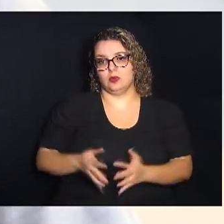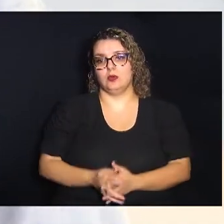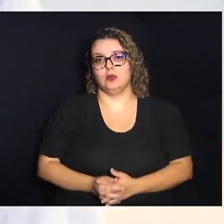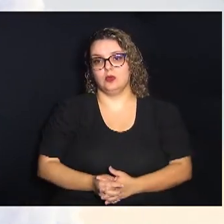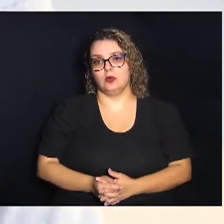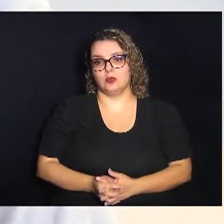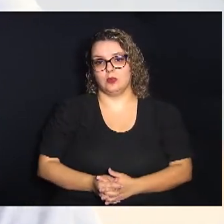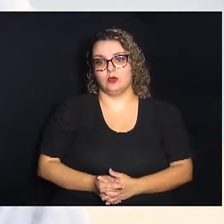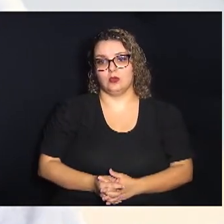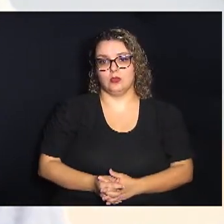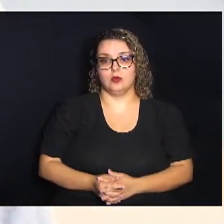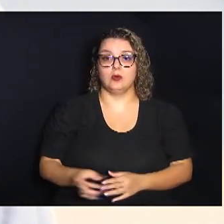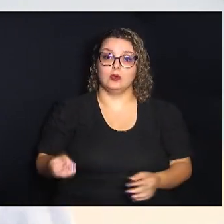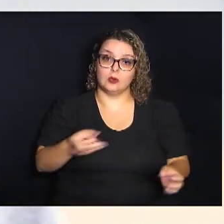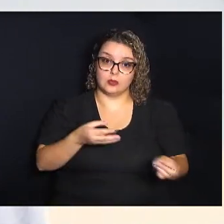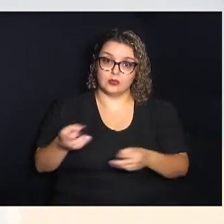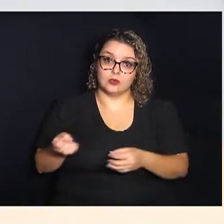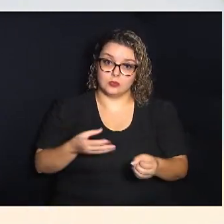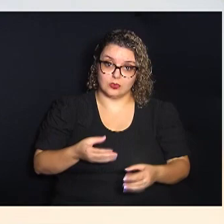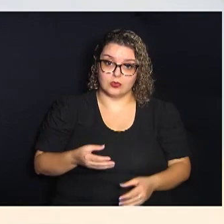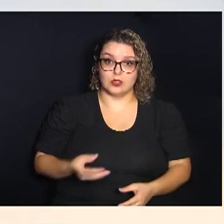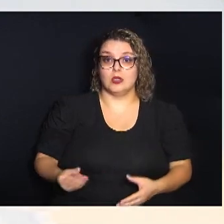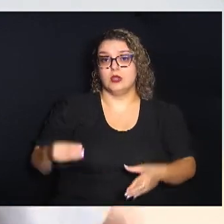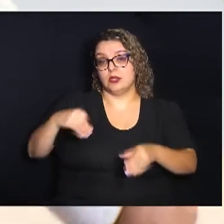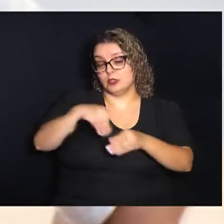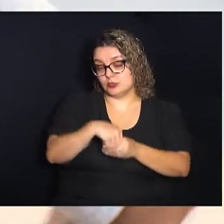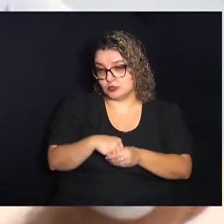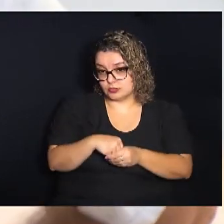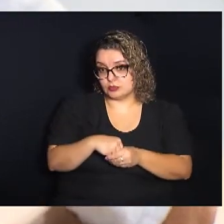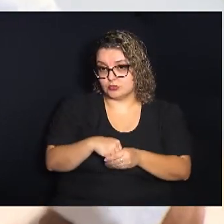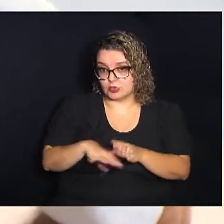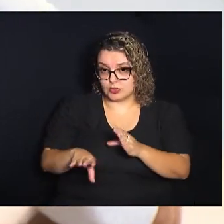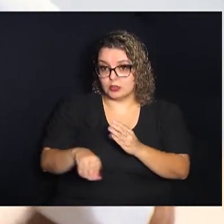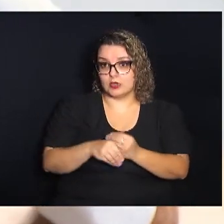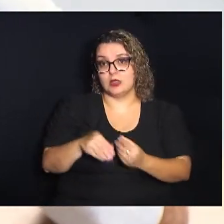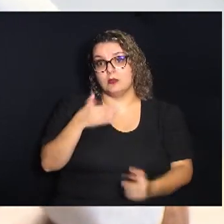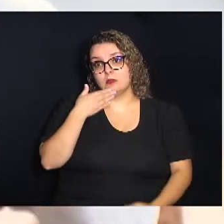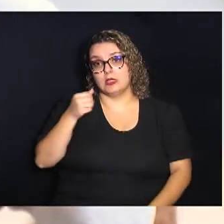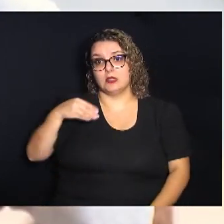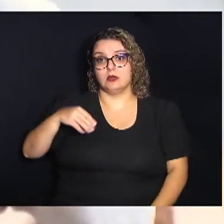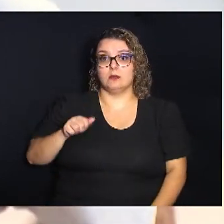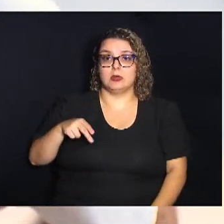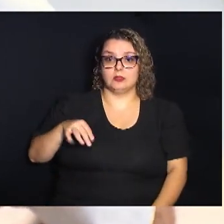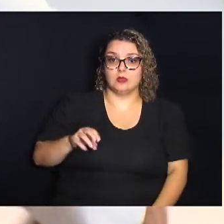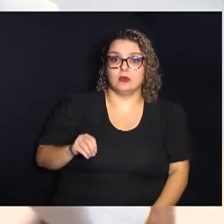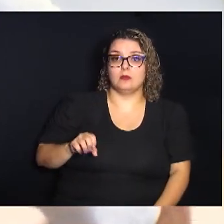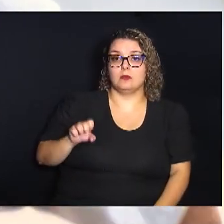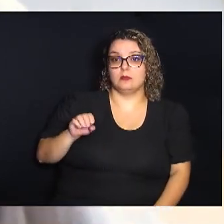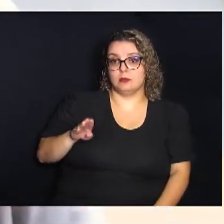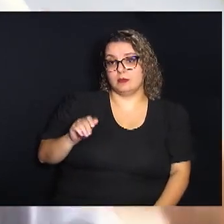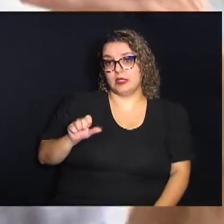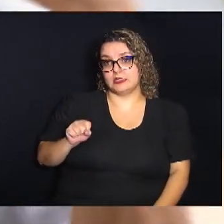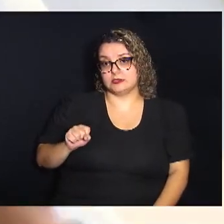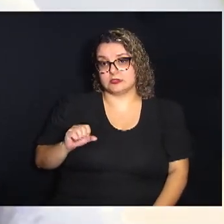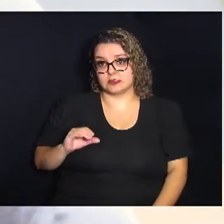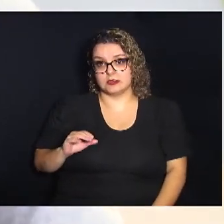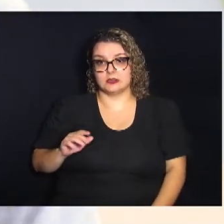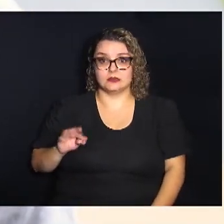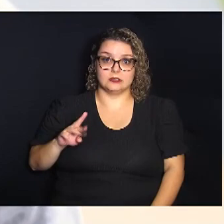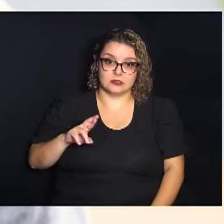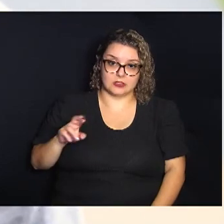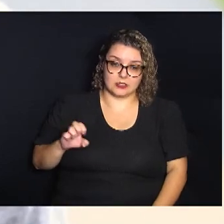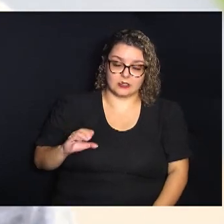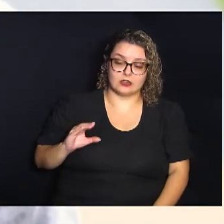hoje contemporaneamente o pessoal incluiu essa melhor manobra, o best trick em algum obstáculo. E aí faz